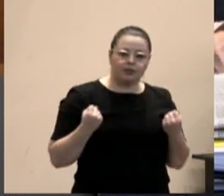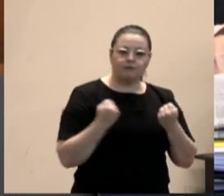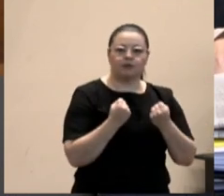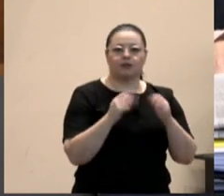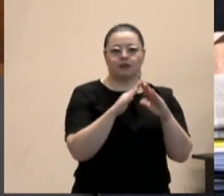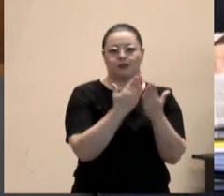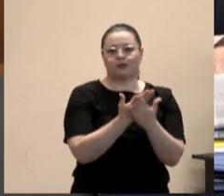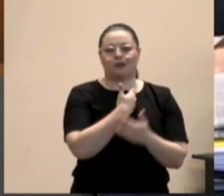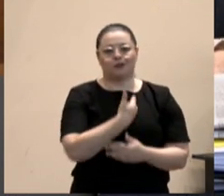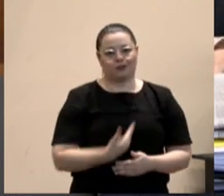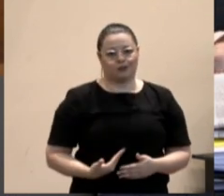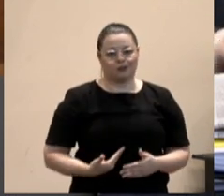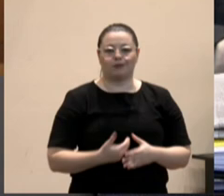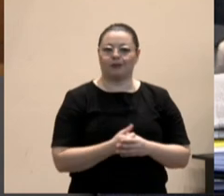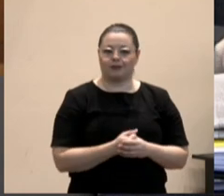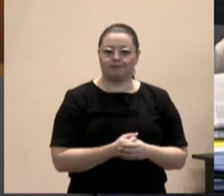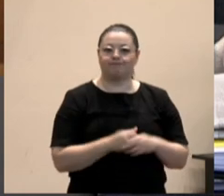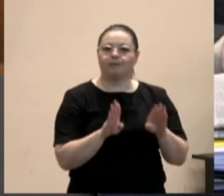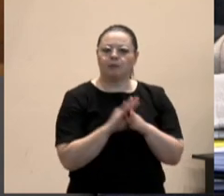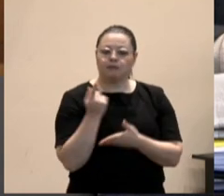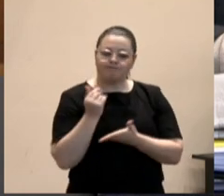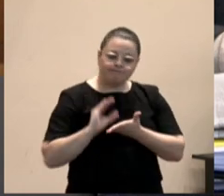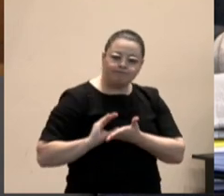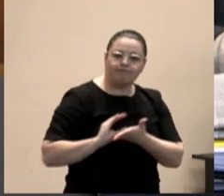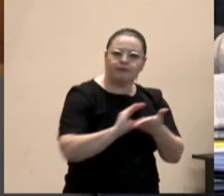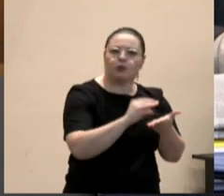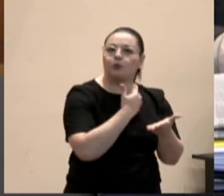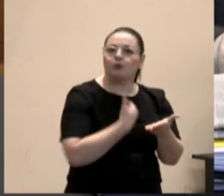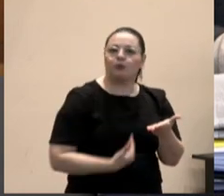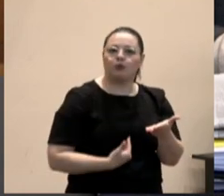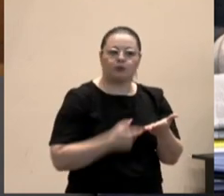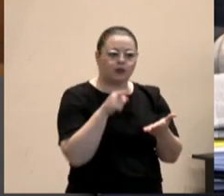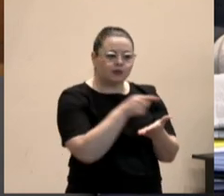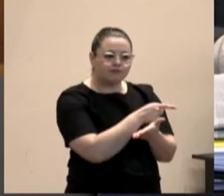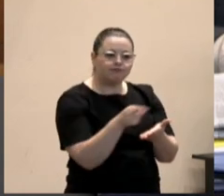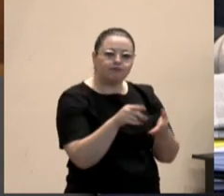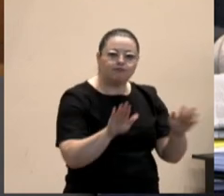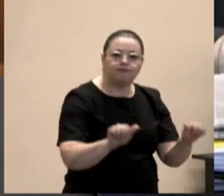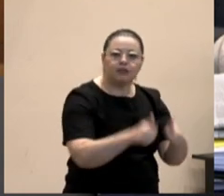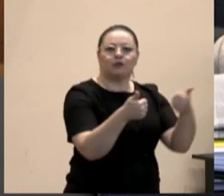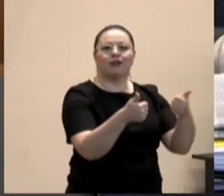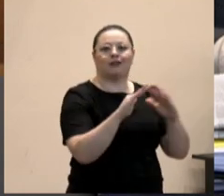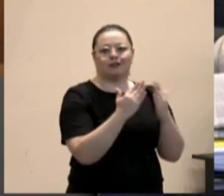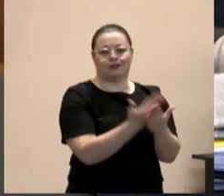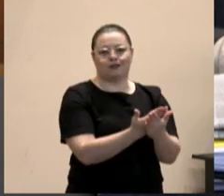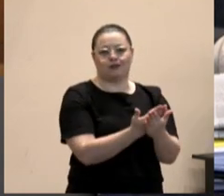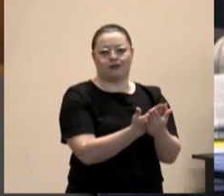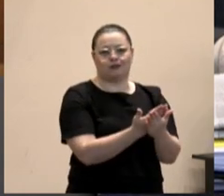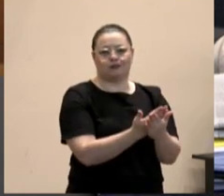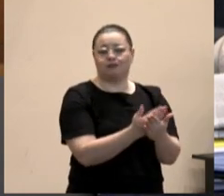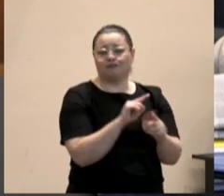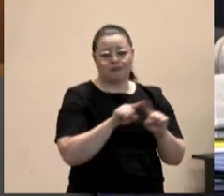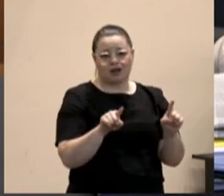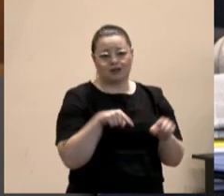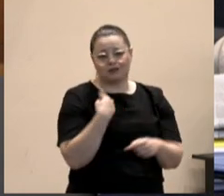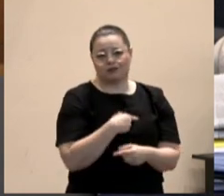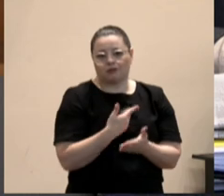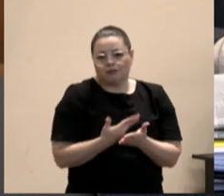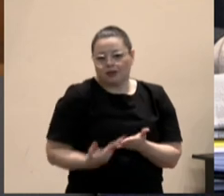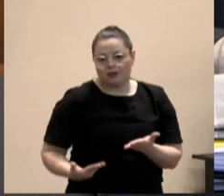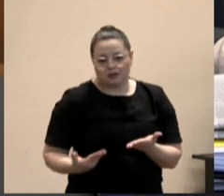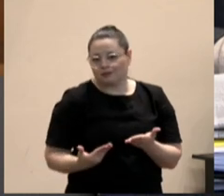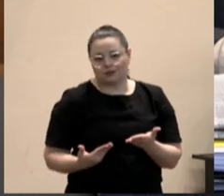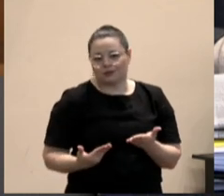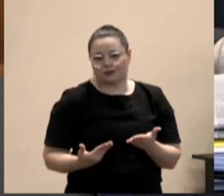pública, recursos públicos para a escola pública. Perdemos. Né? Hoje